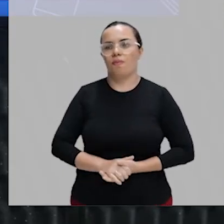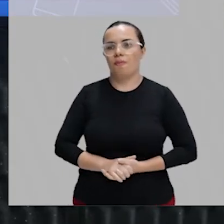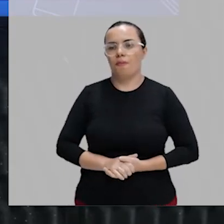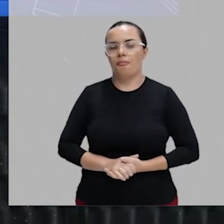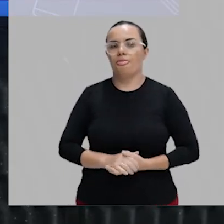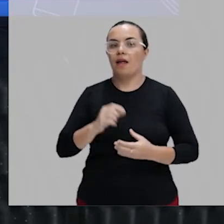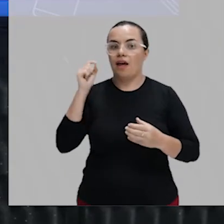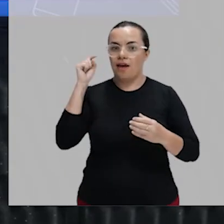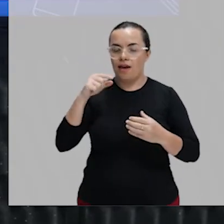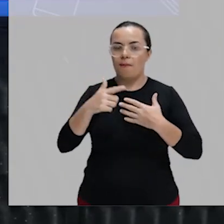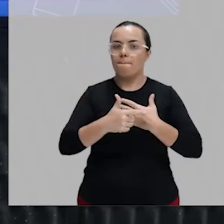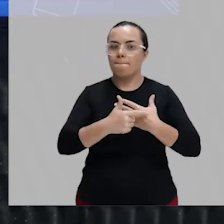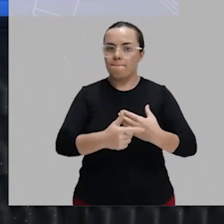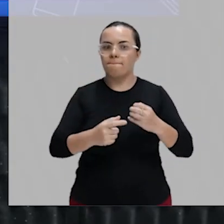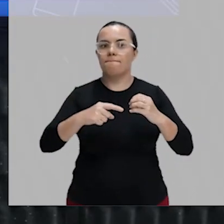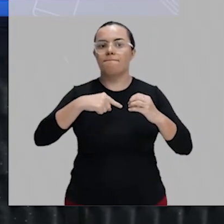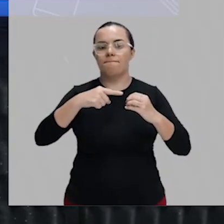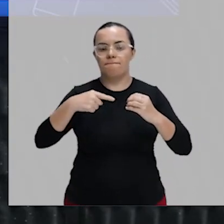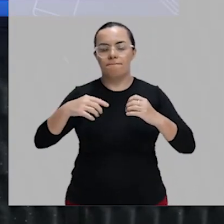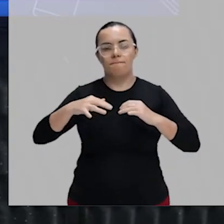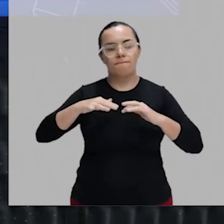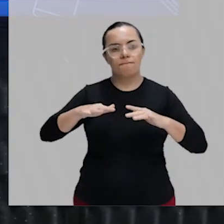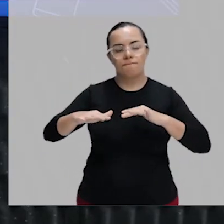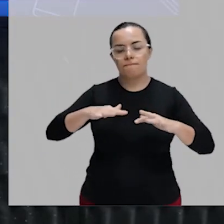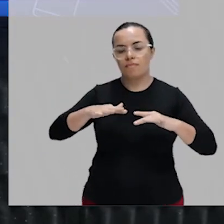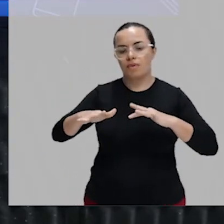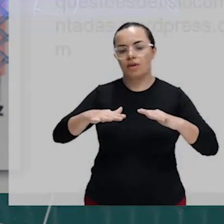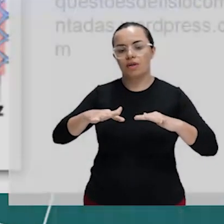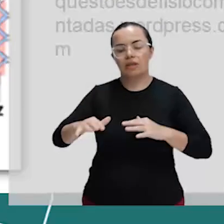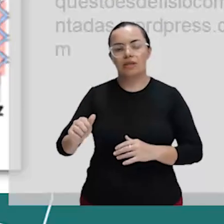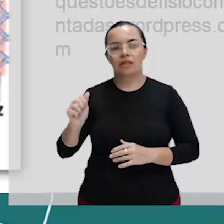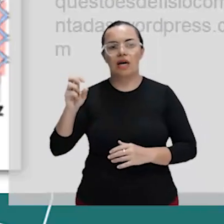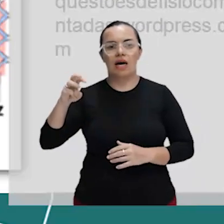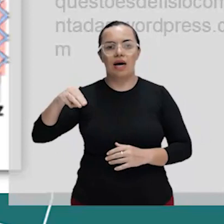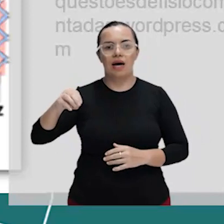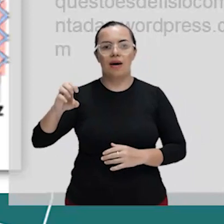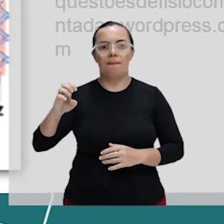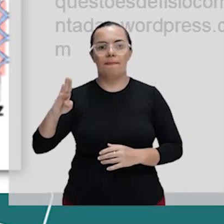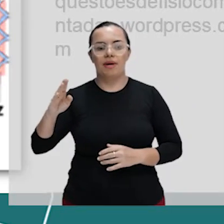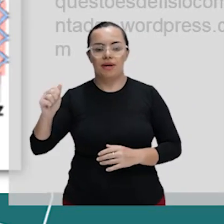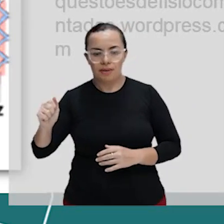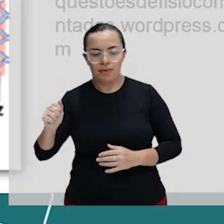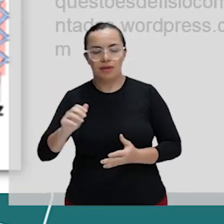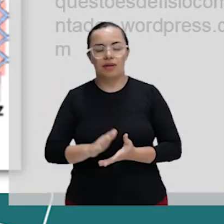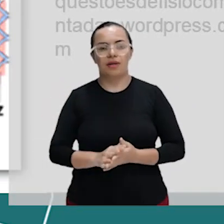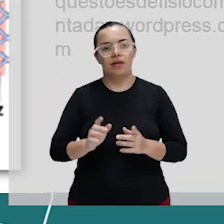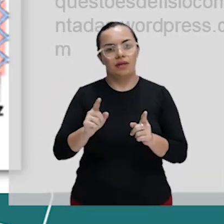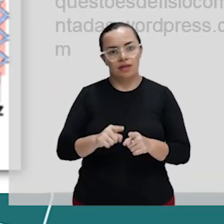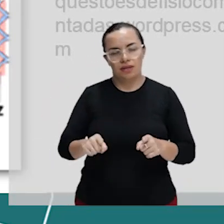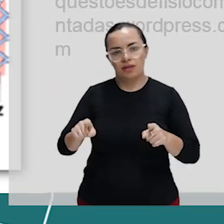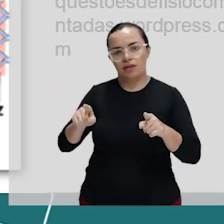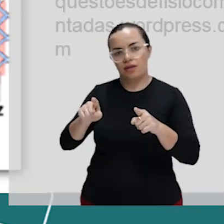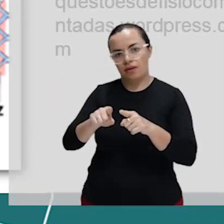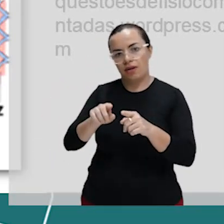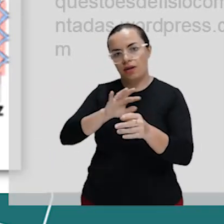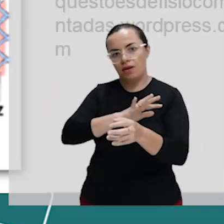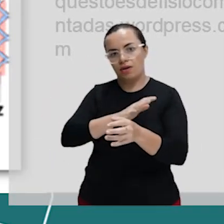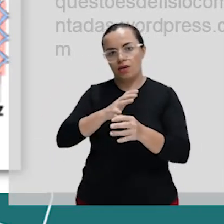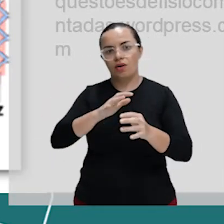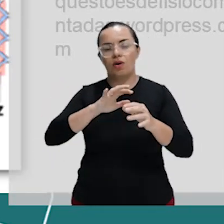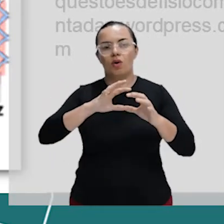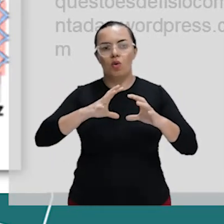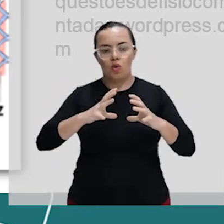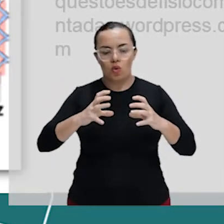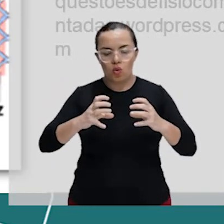actina é que promove esse movimento ameboide. E também é ela que vai promover a contração muscular. Eu tenho aqui o